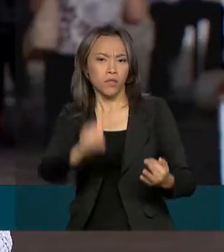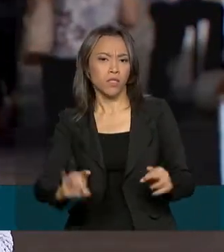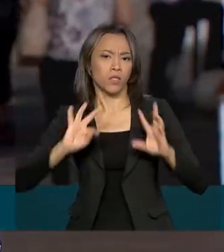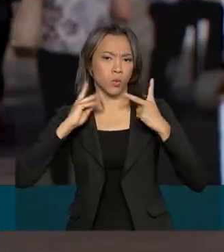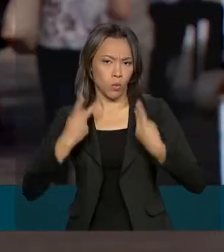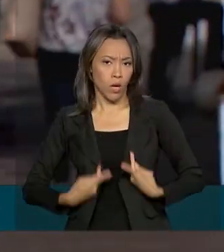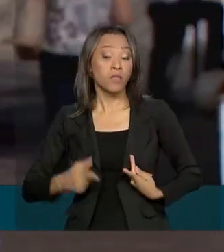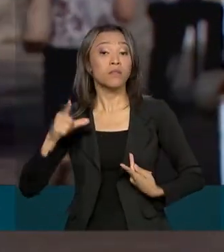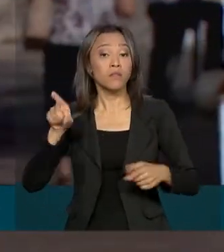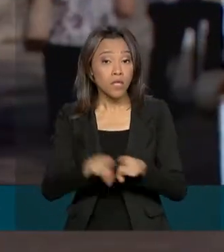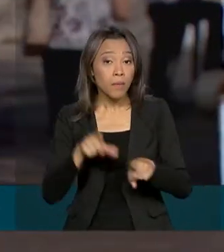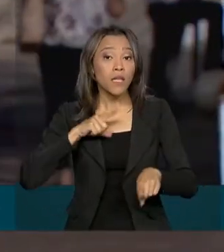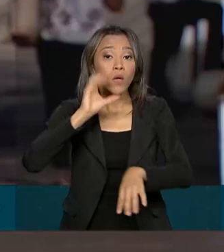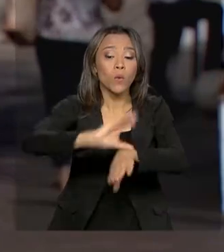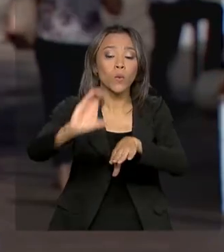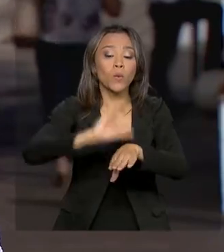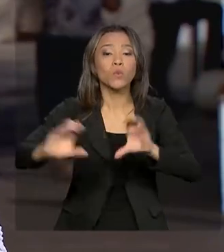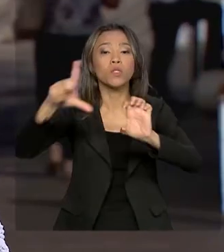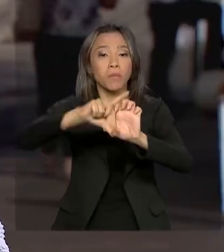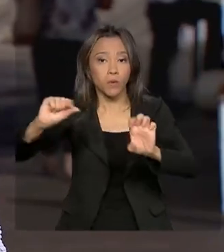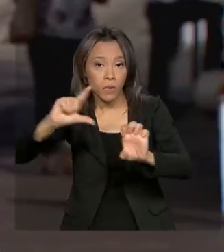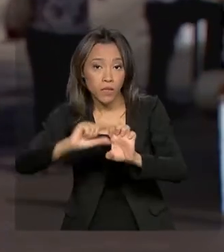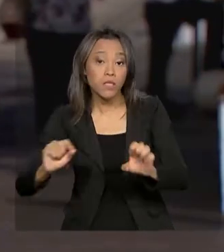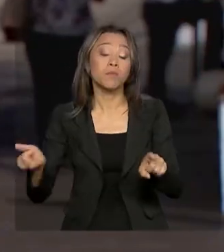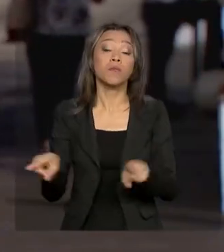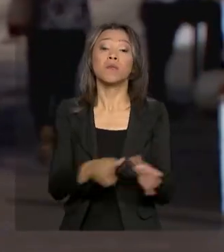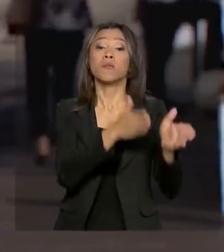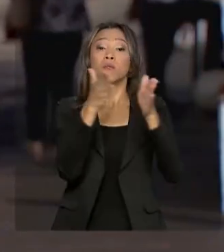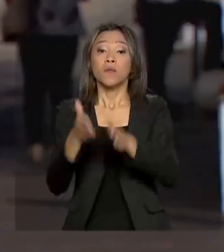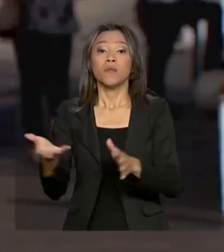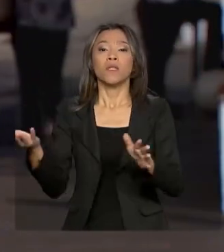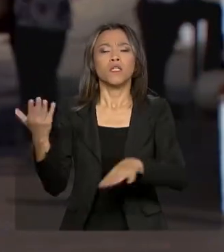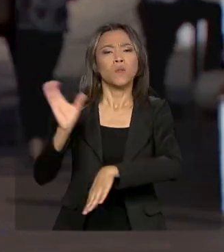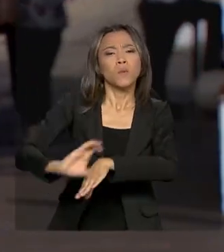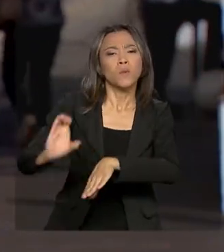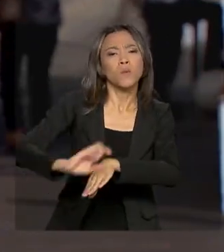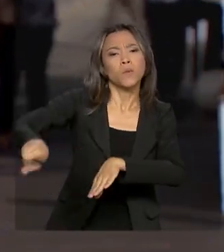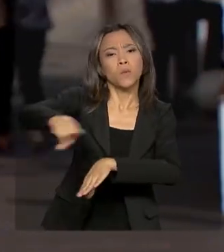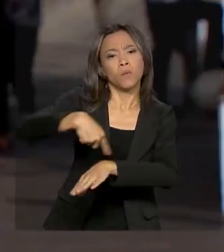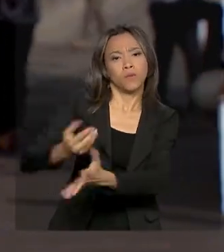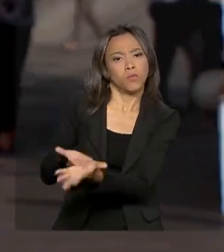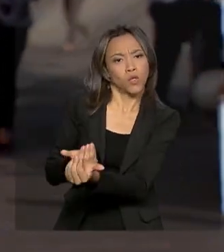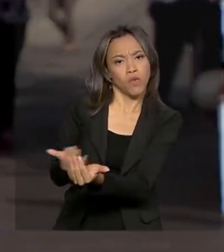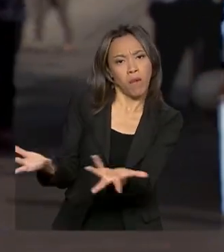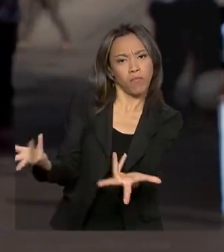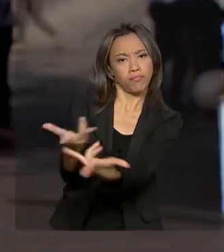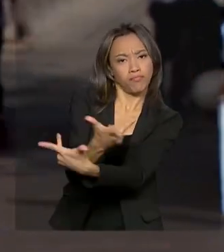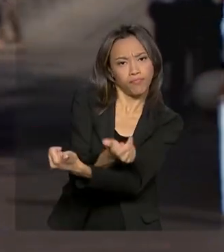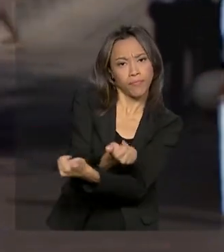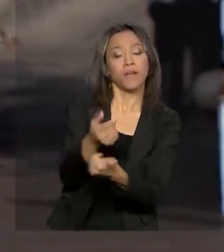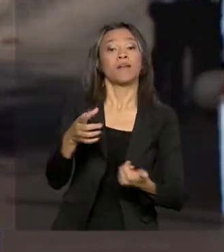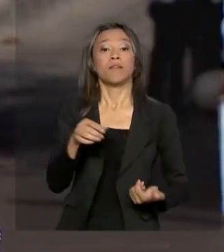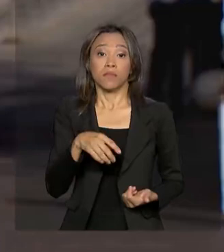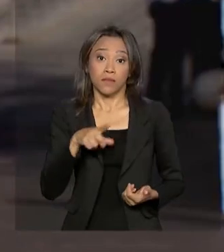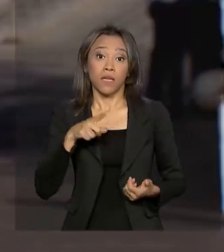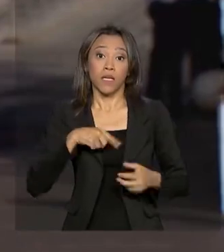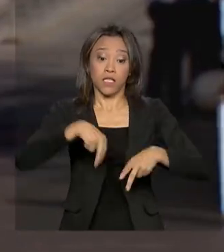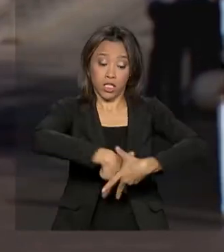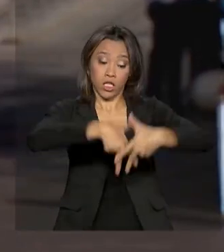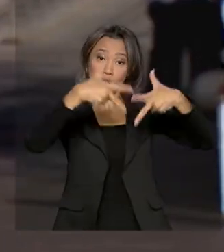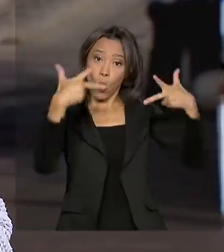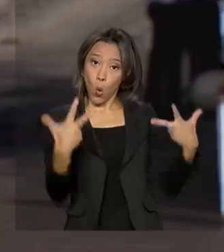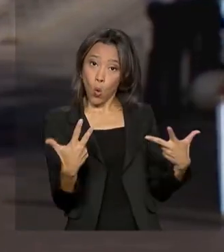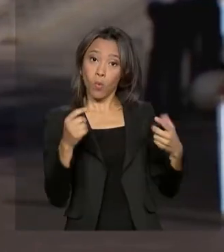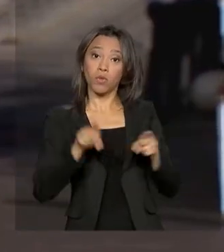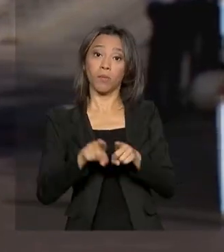empreendedorismo para mulheres e de qualificação para os jovens. Além disso, atende, por exemplo, comunidades remanescentes de Quilombo,